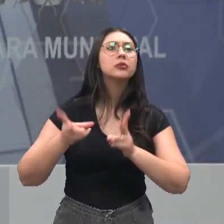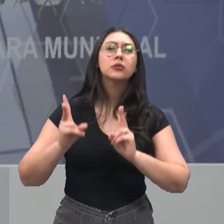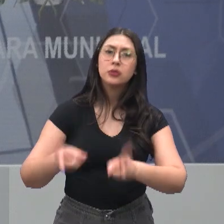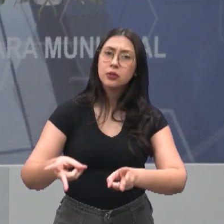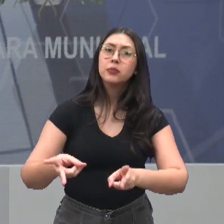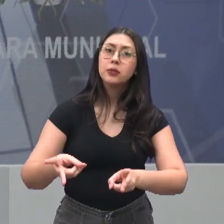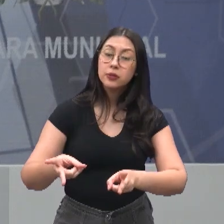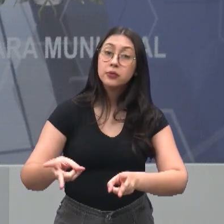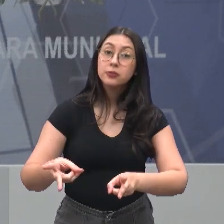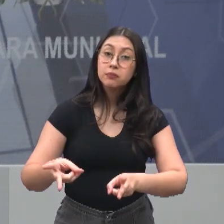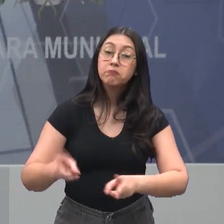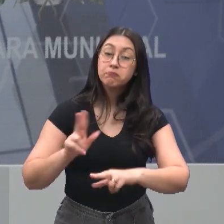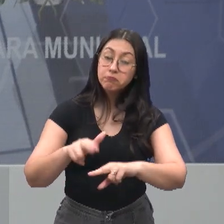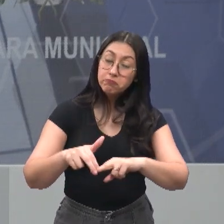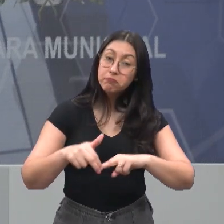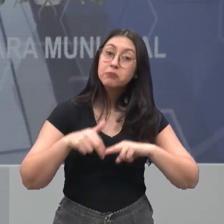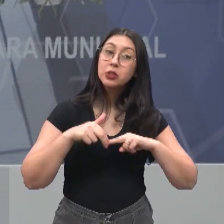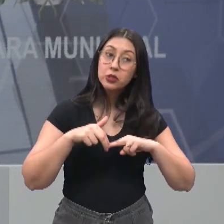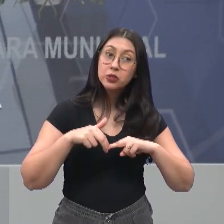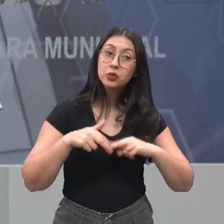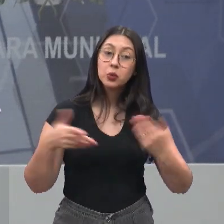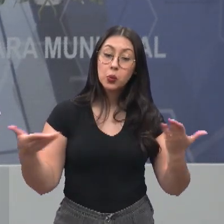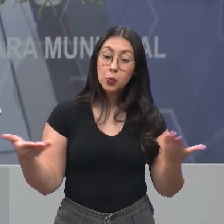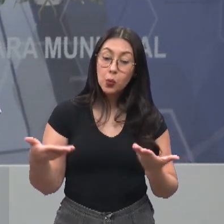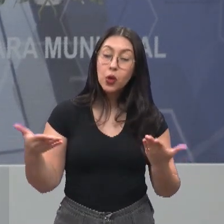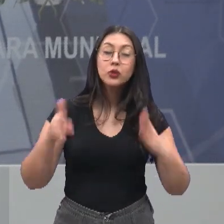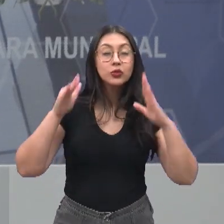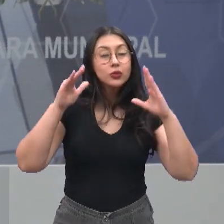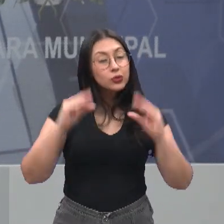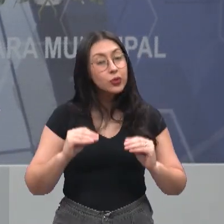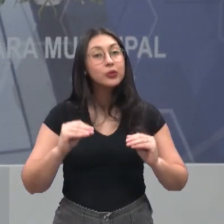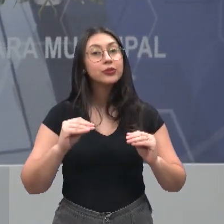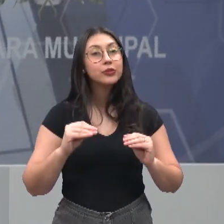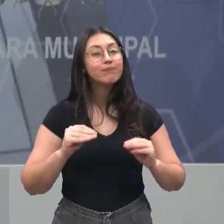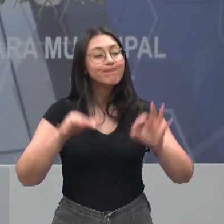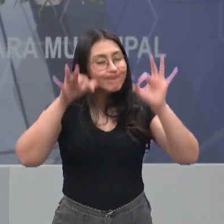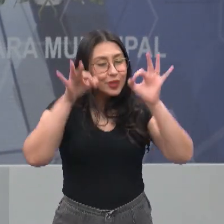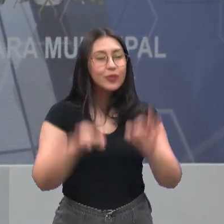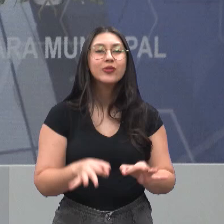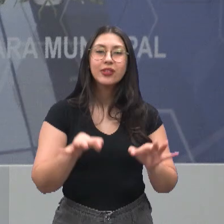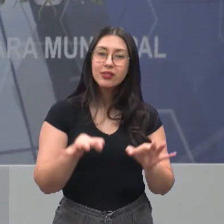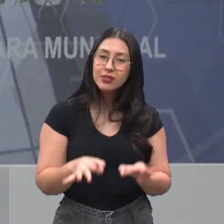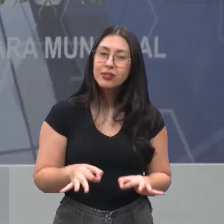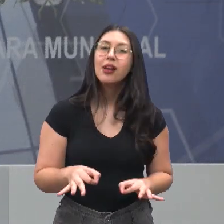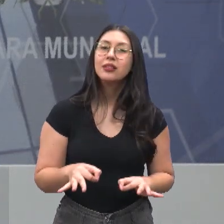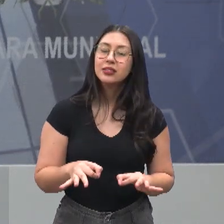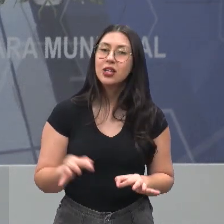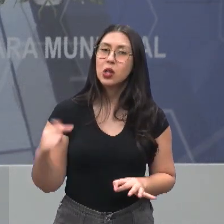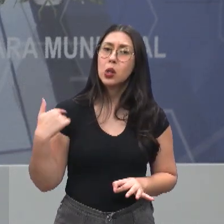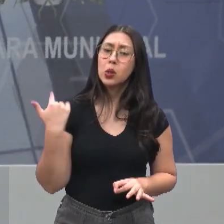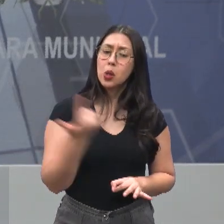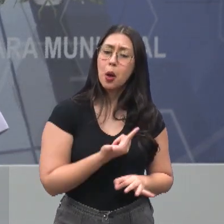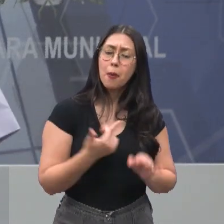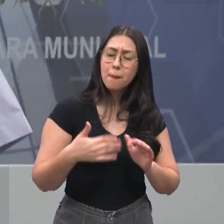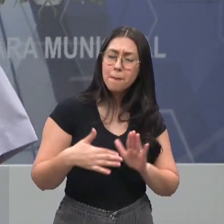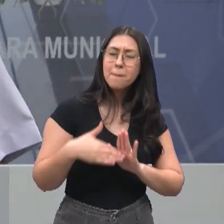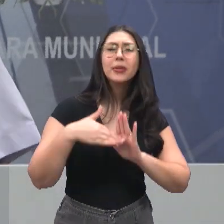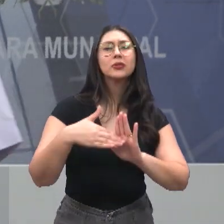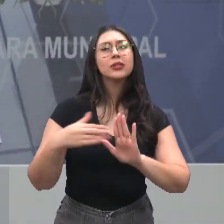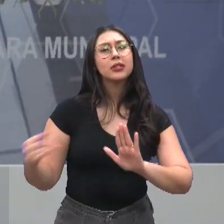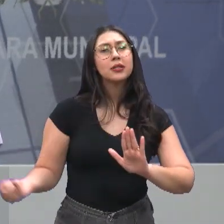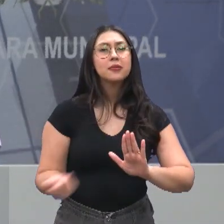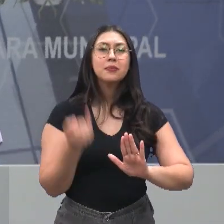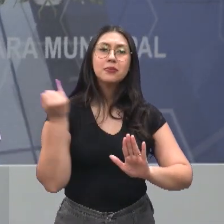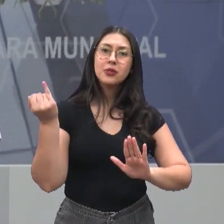município. Portanto, na noite de hoje, nós com certeza vamos dar um passo importante para que